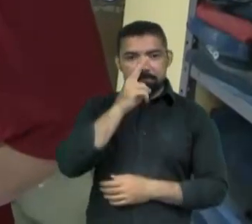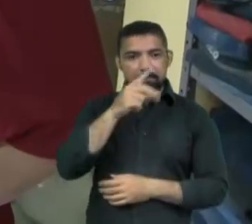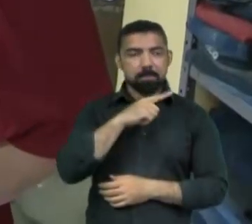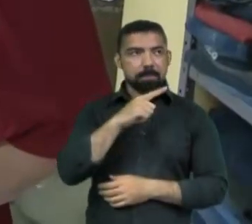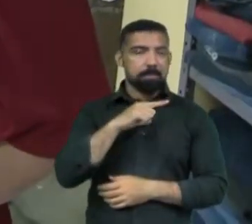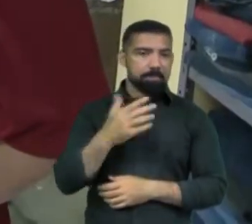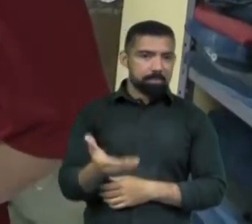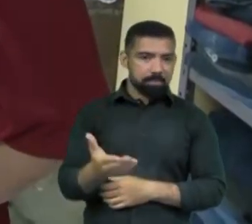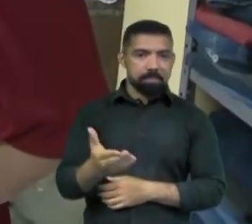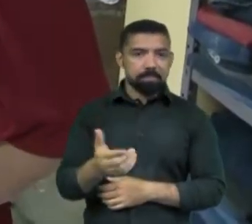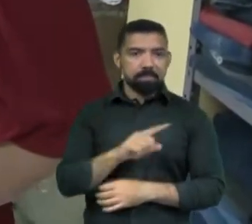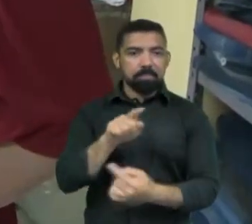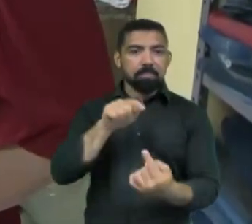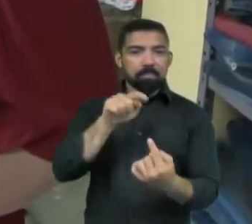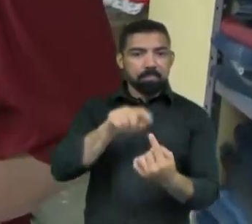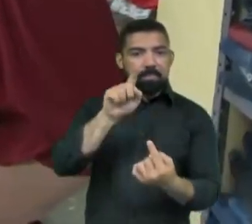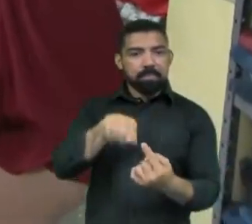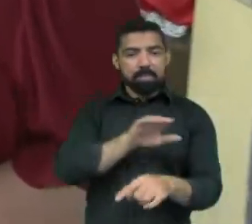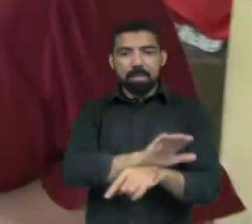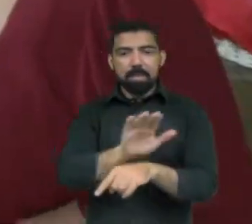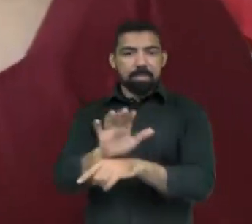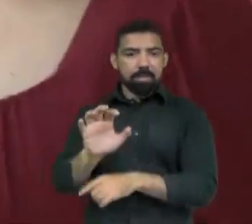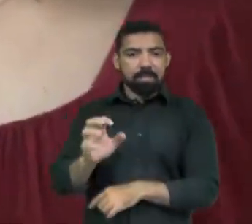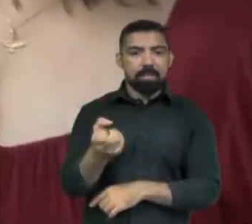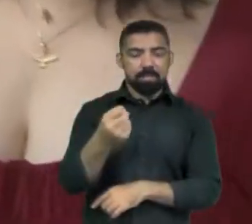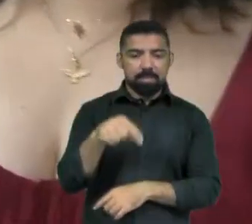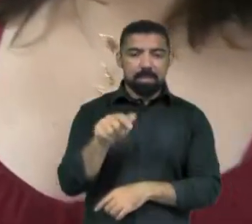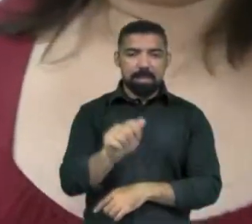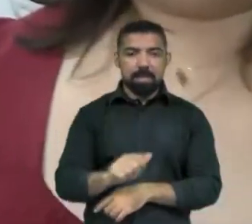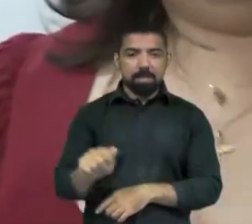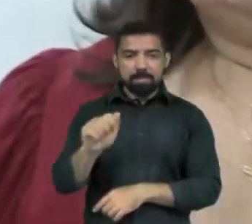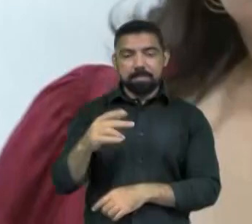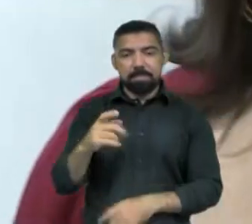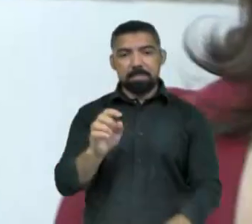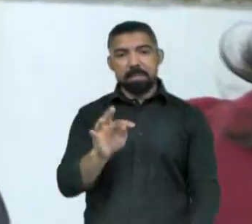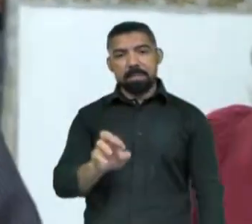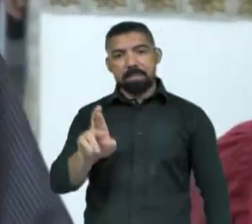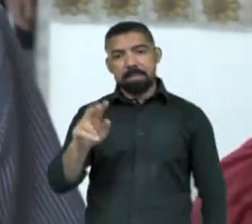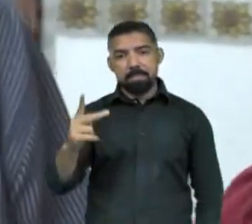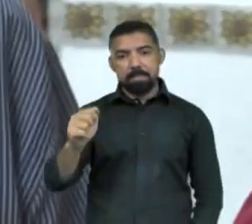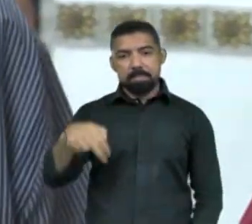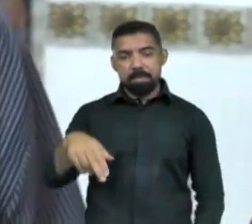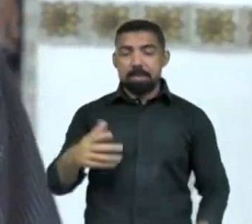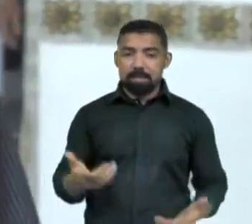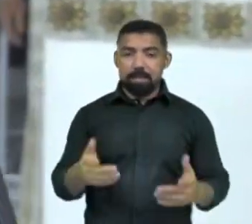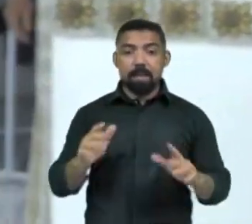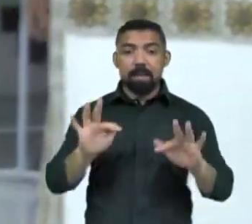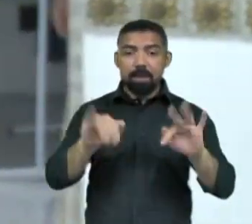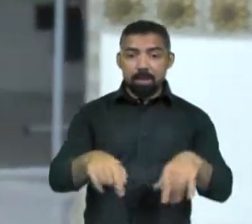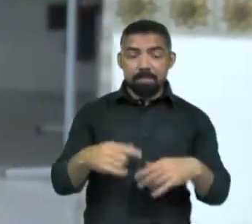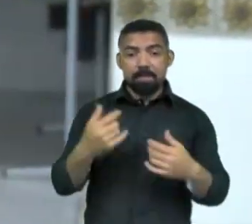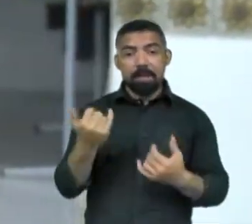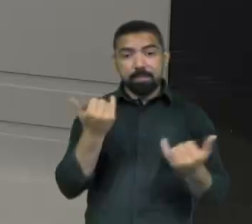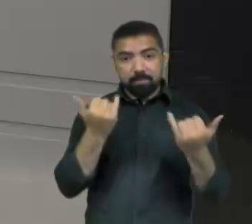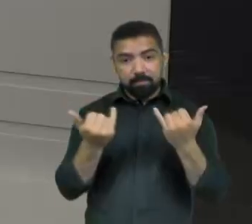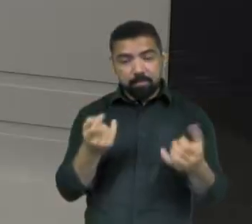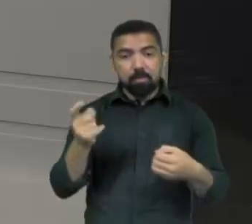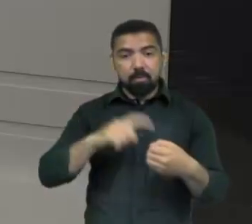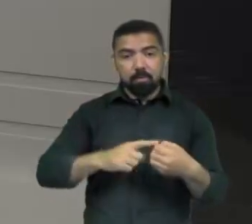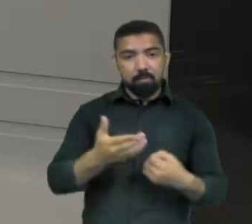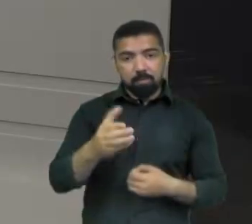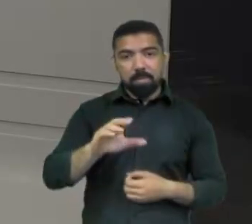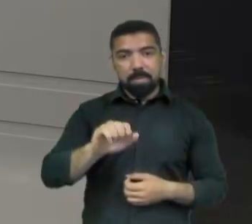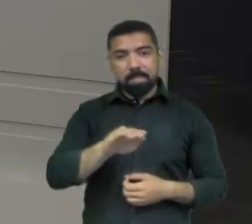seu intuito proposital, que é a Associação Peter Pan. Por enquanto, são essas as informações. A gente volta com você no